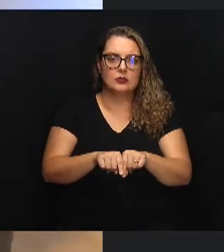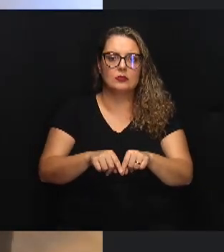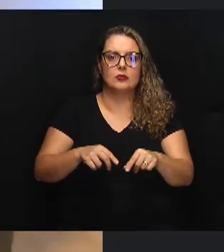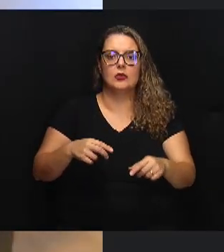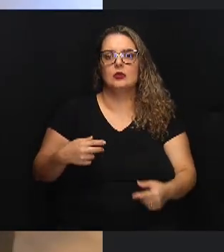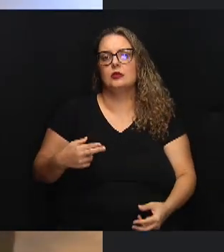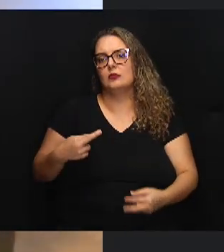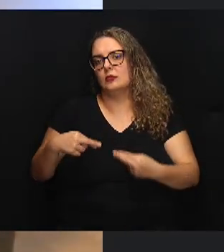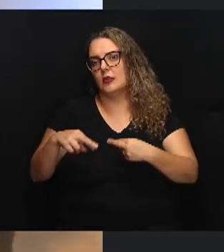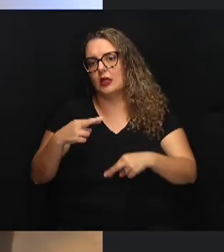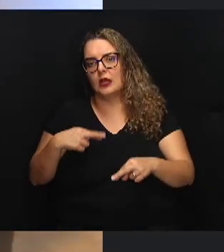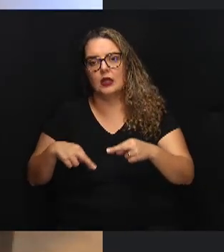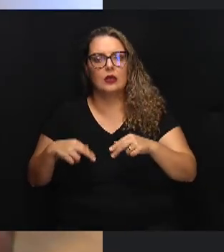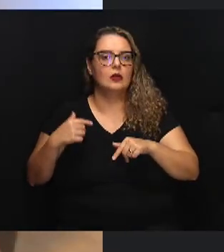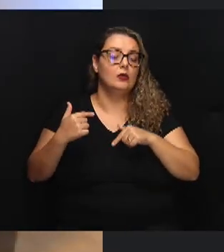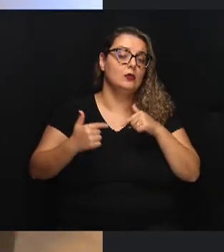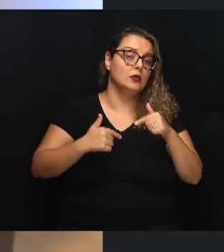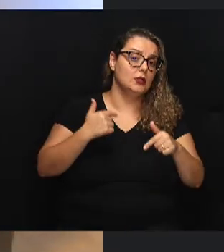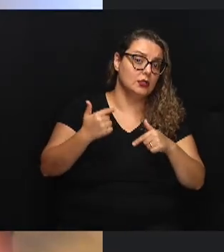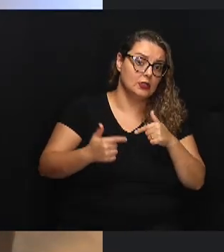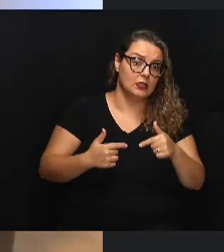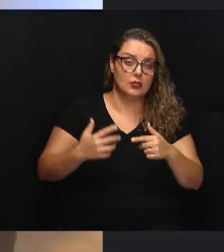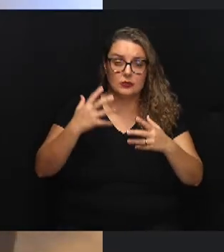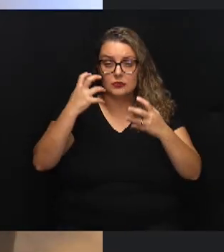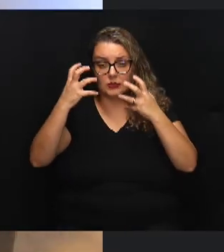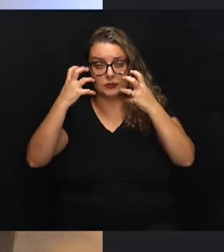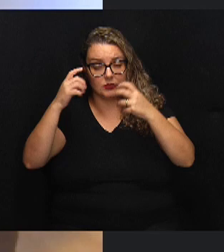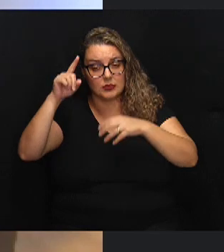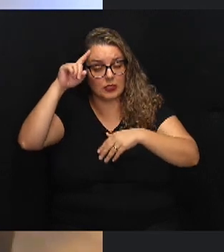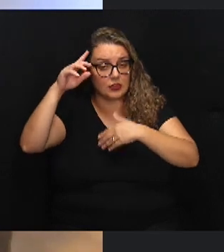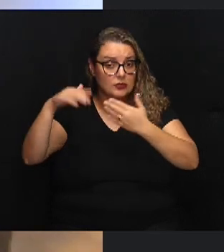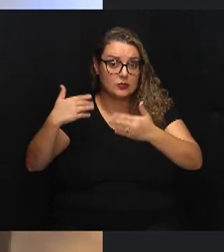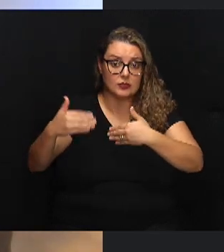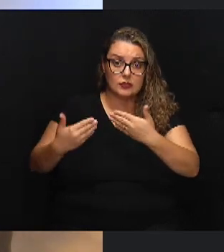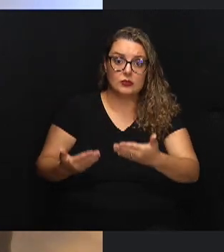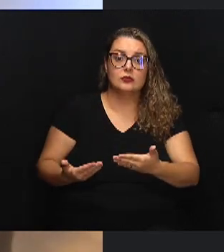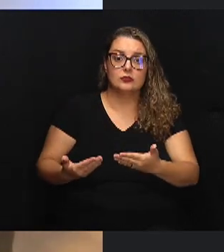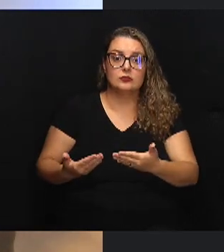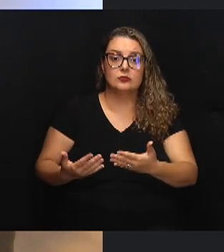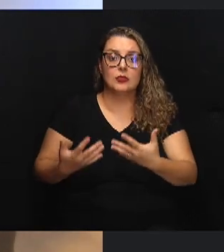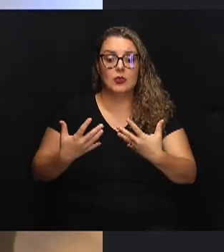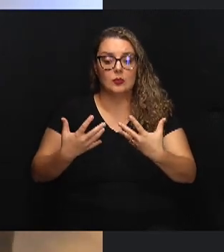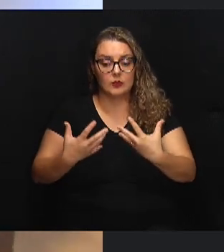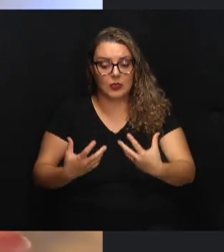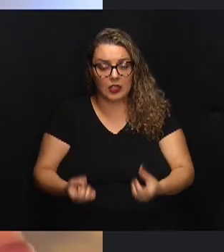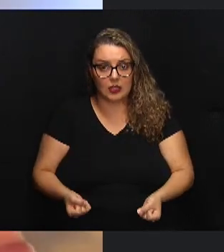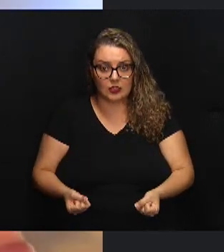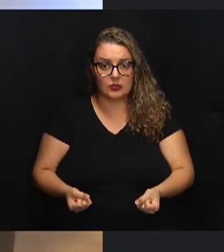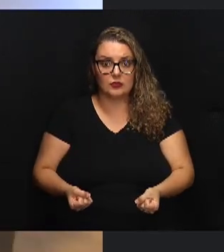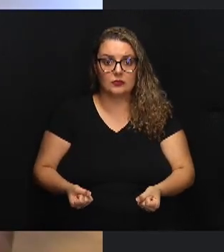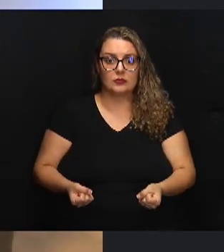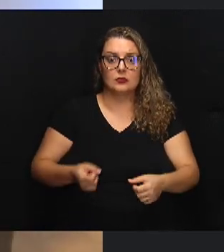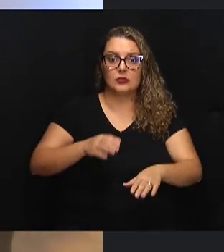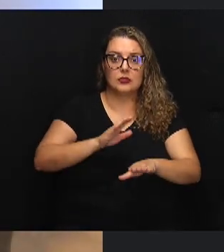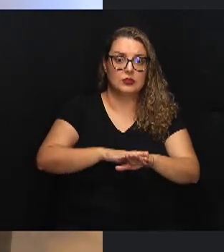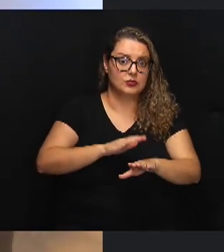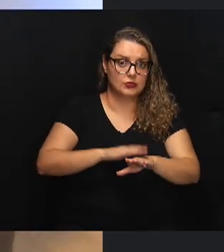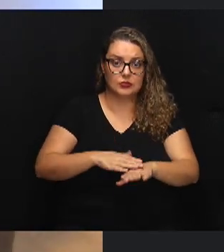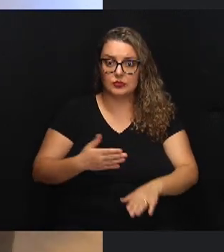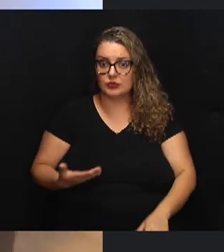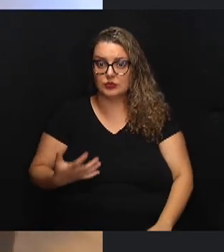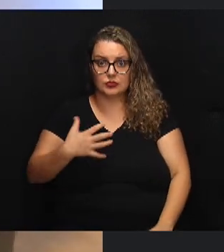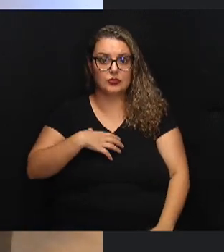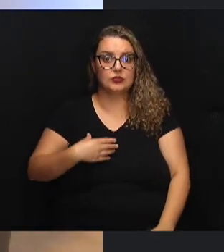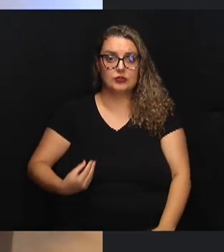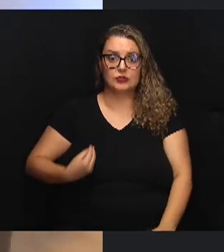relacionado ao trabalho, ao estresse, à correria do dia a dia, vem adotando aí medidas, né? Estilo de